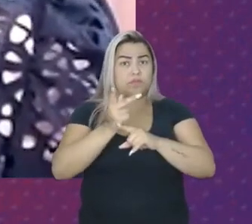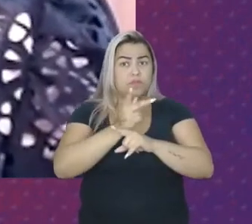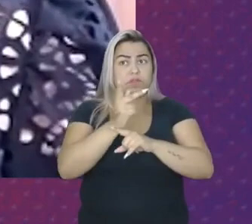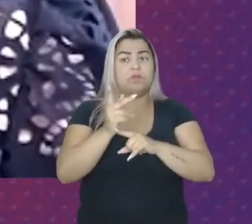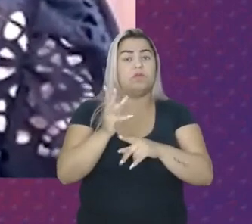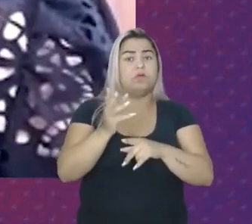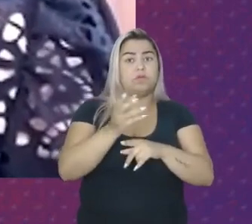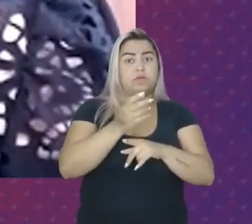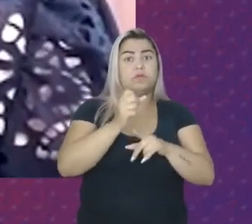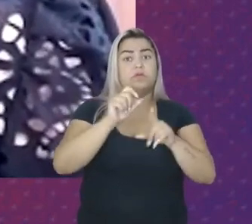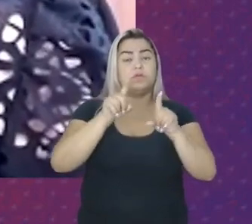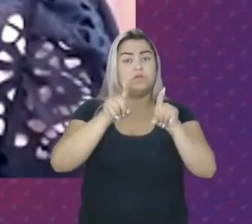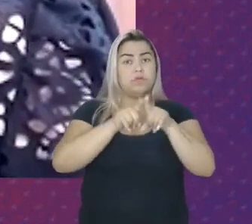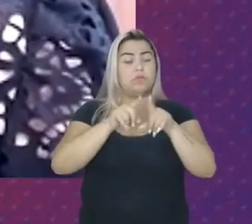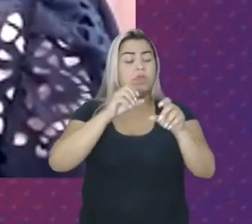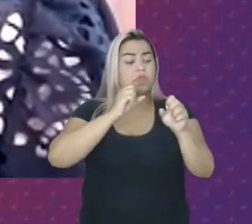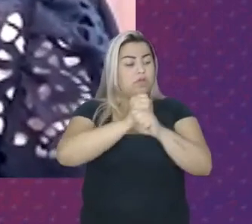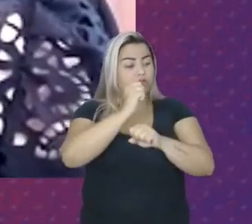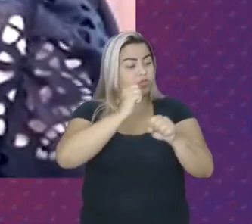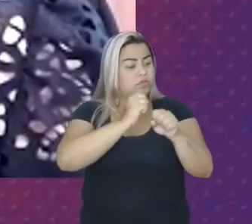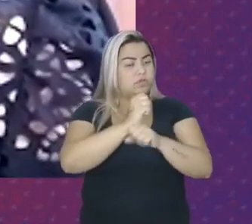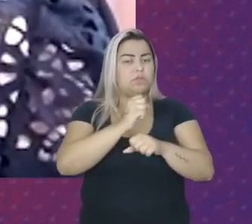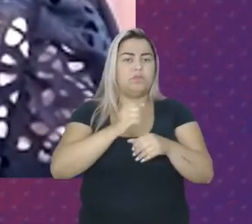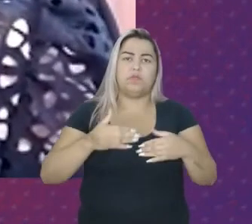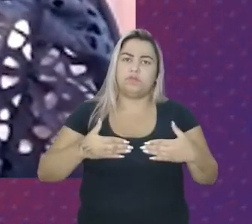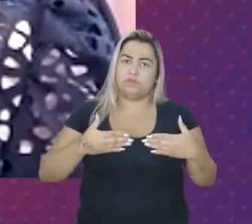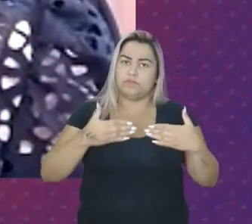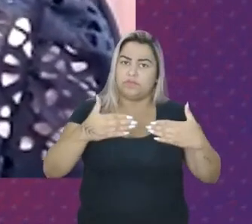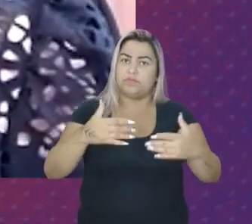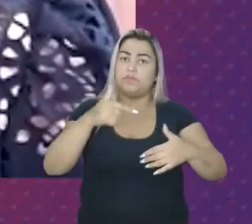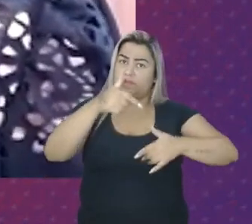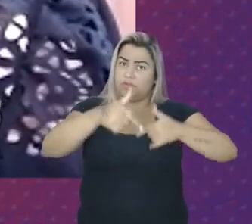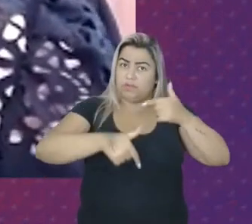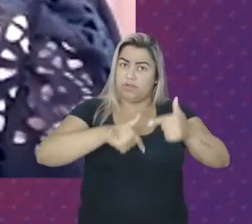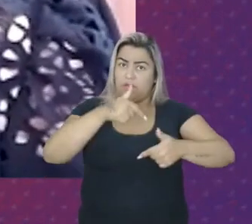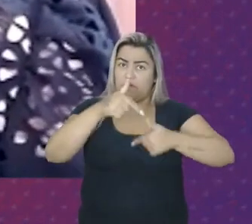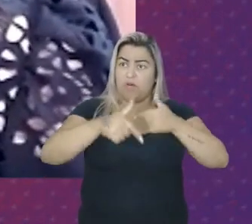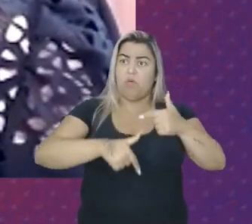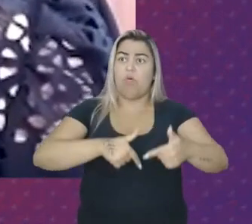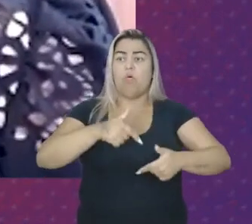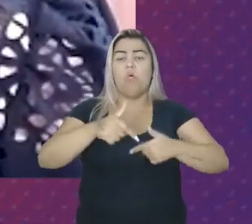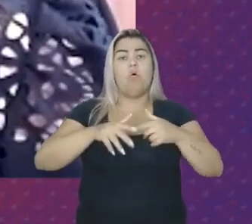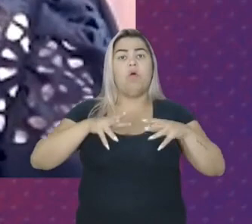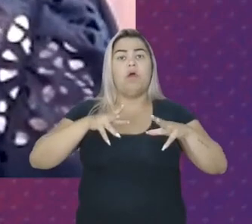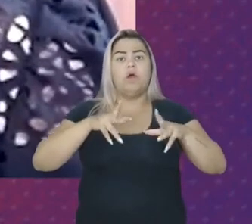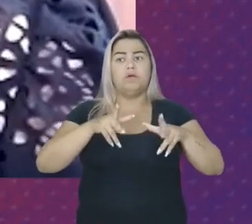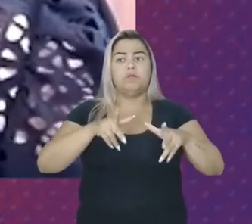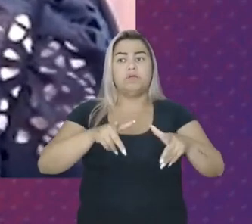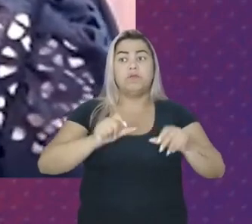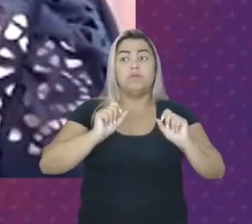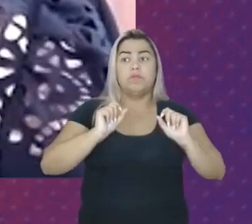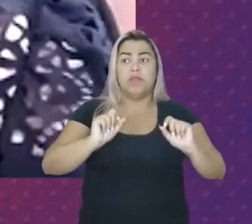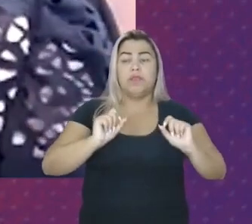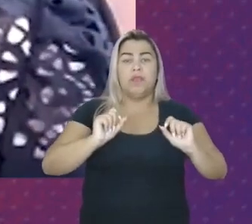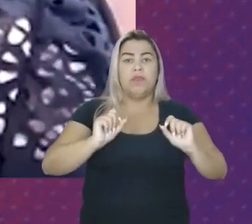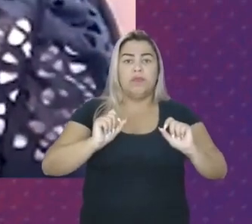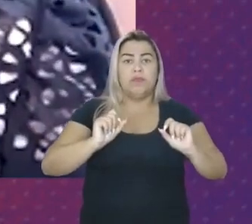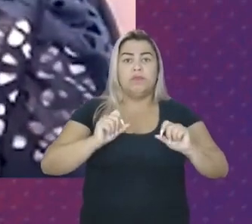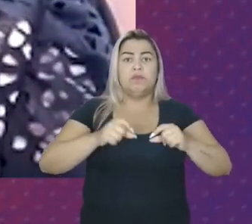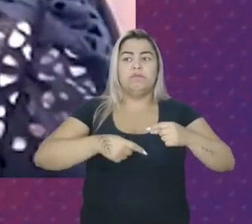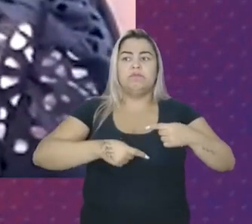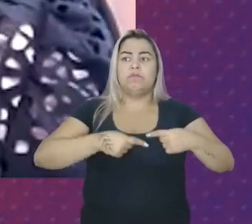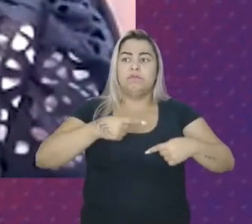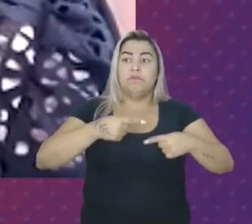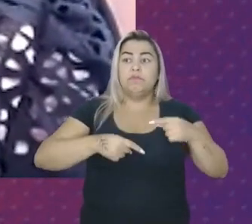resgatar a reconstrução do Ministério do Trabalho e Emprego, que foi, como muitas outras